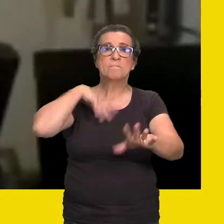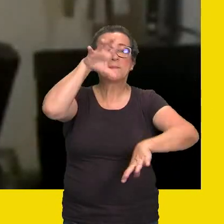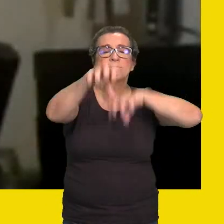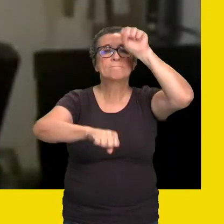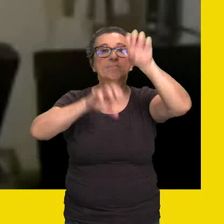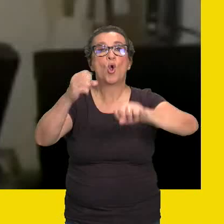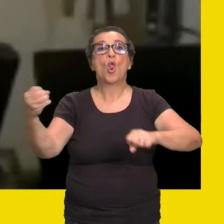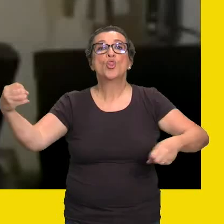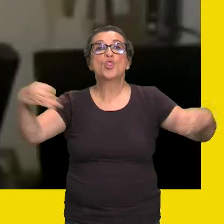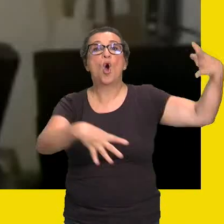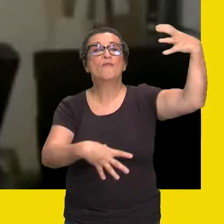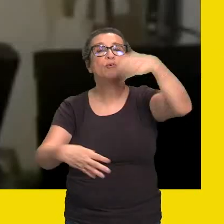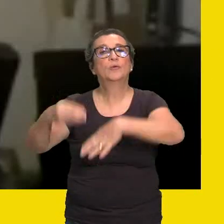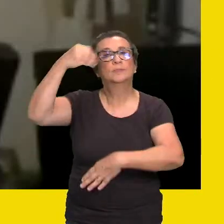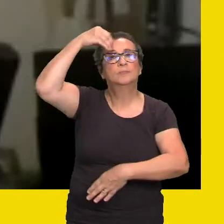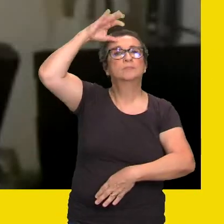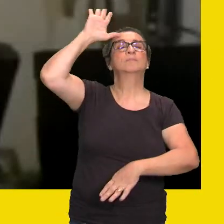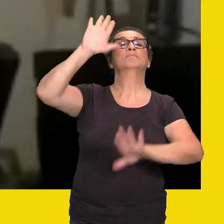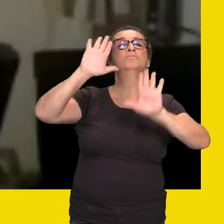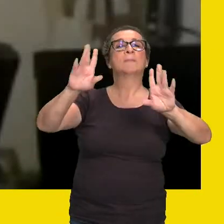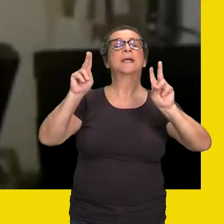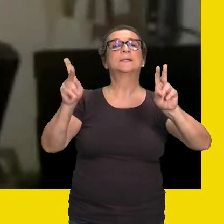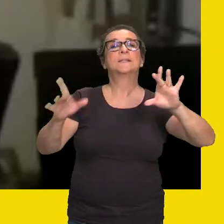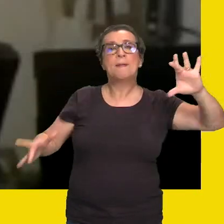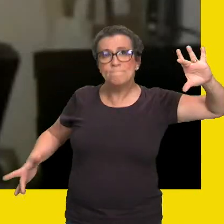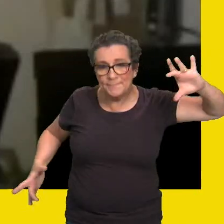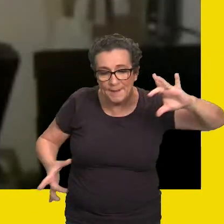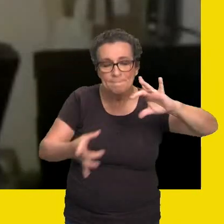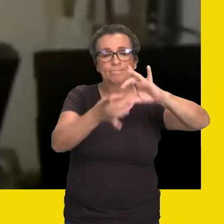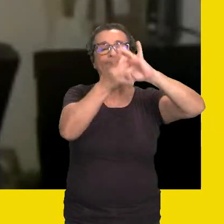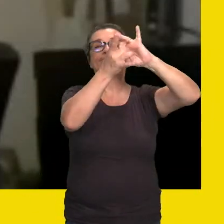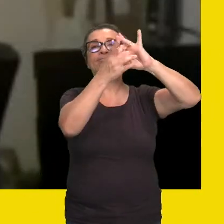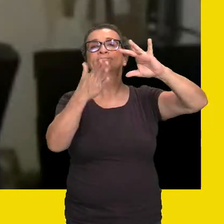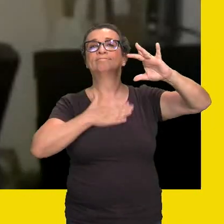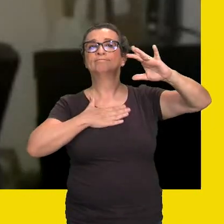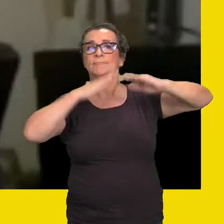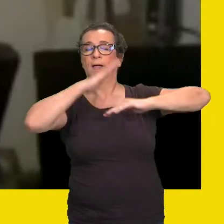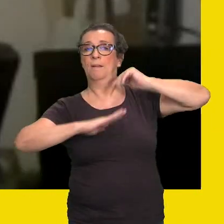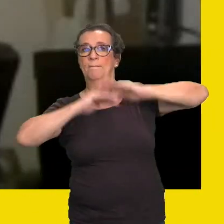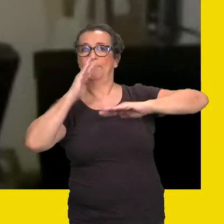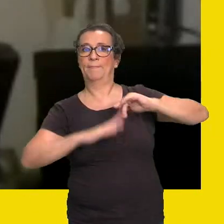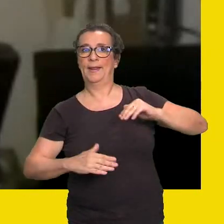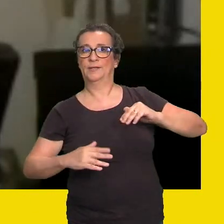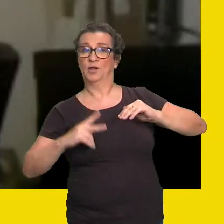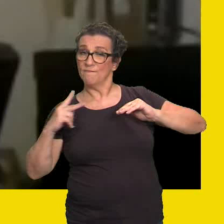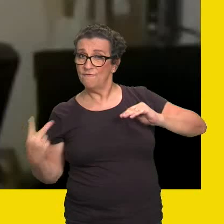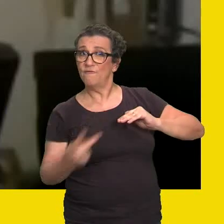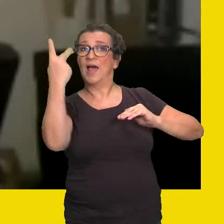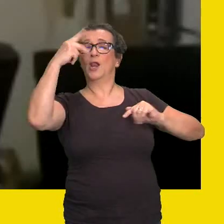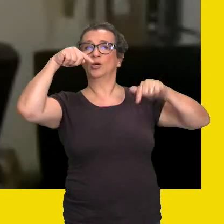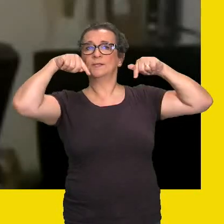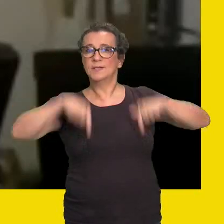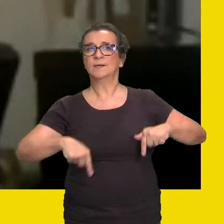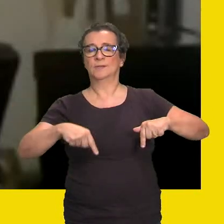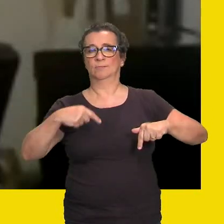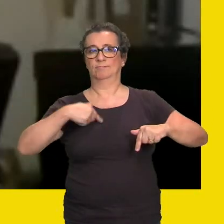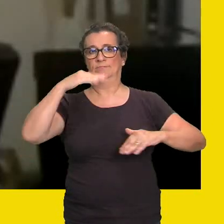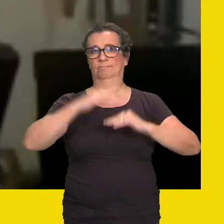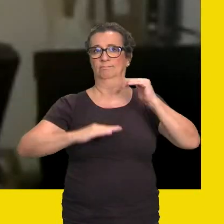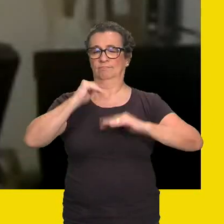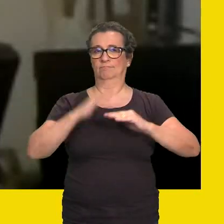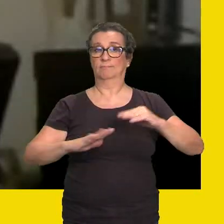novos conhecimentos, mas sempre atrelados a essa minha prática, valorizando essa prática